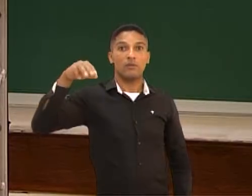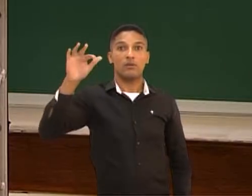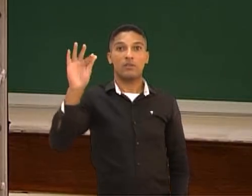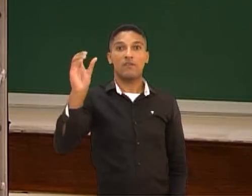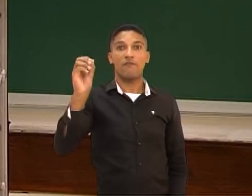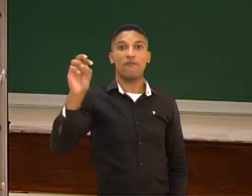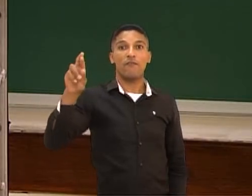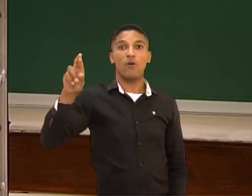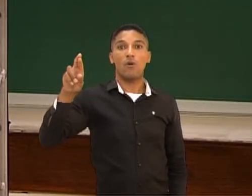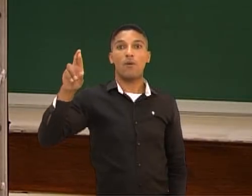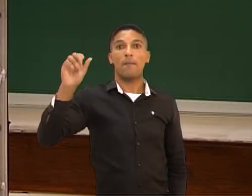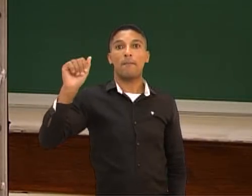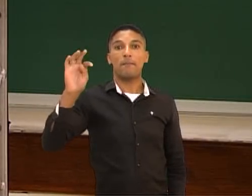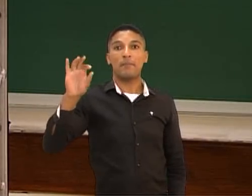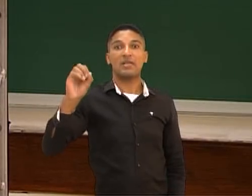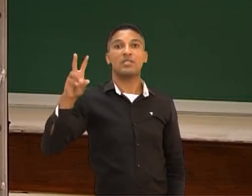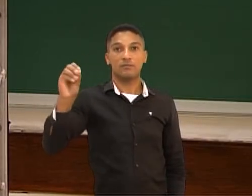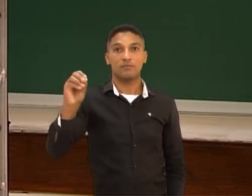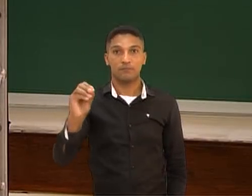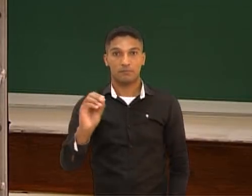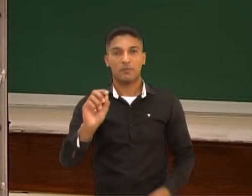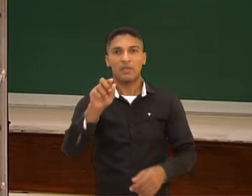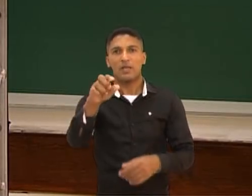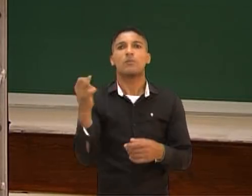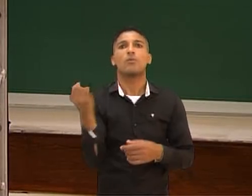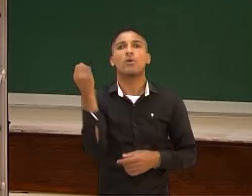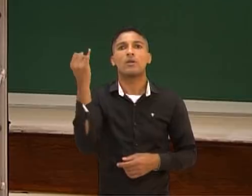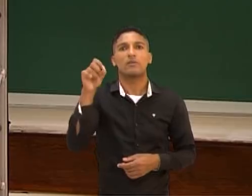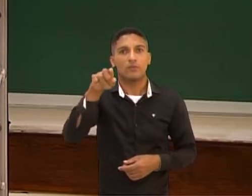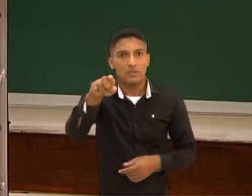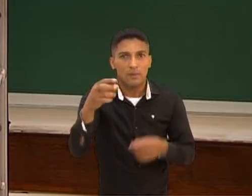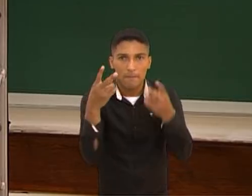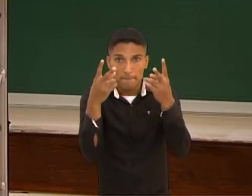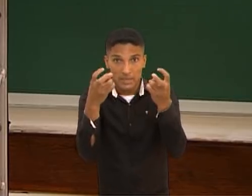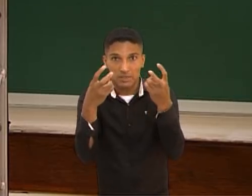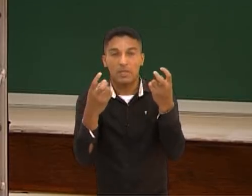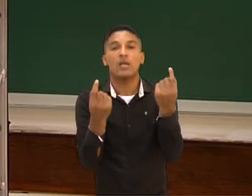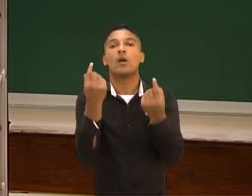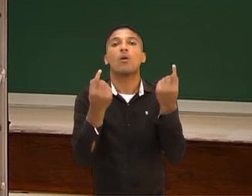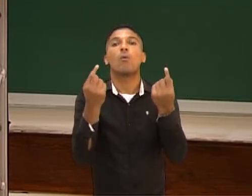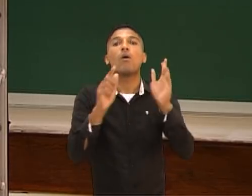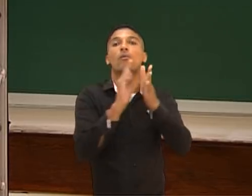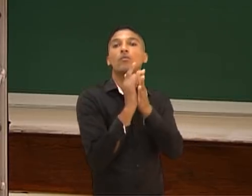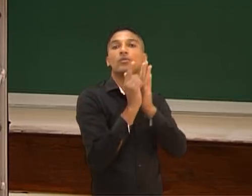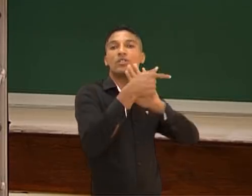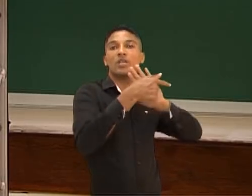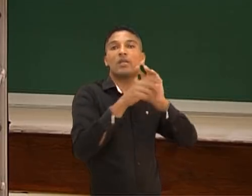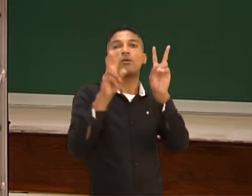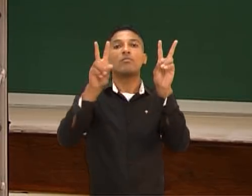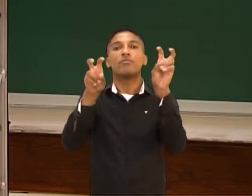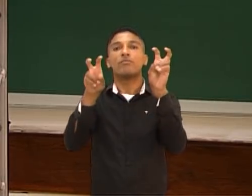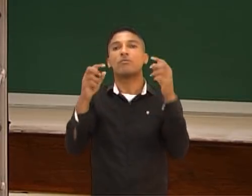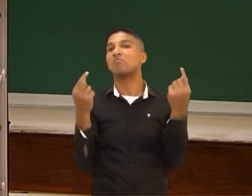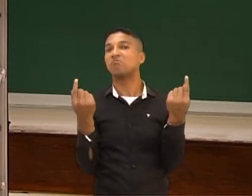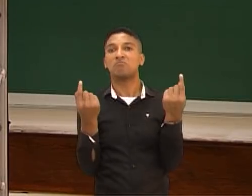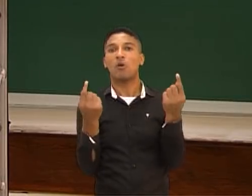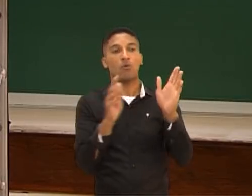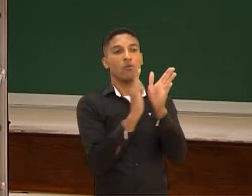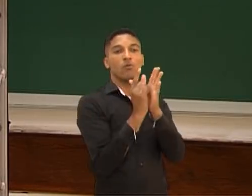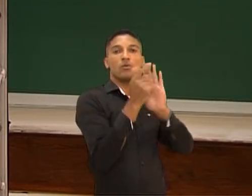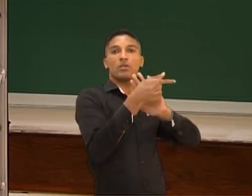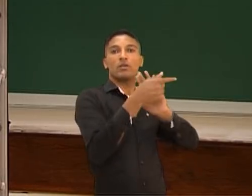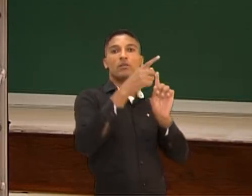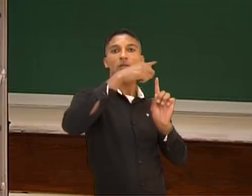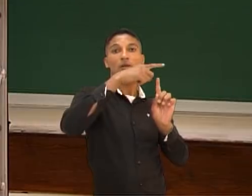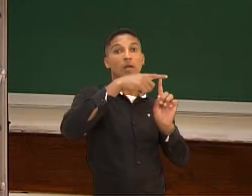uma predominância de determinado gênero nos textos. Então, vocês podem sim ter textos que são